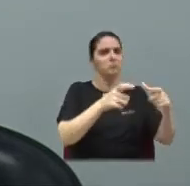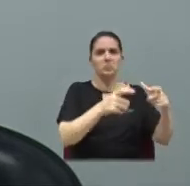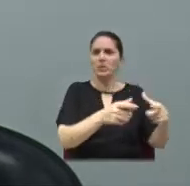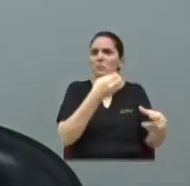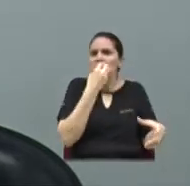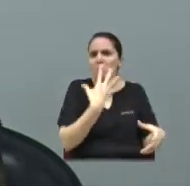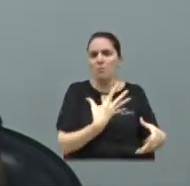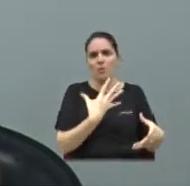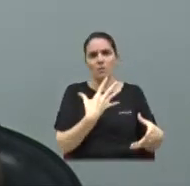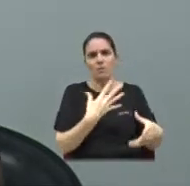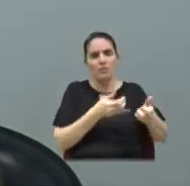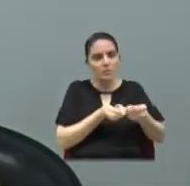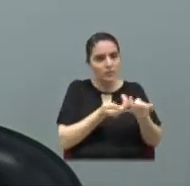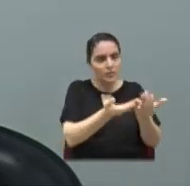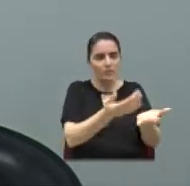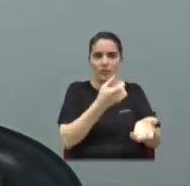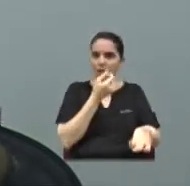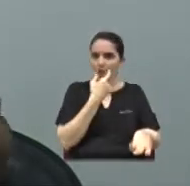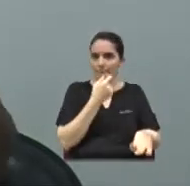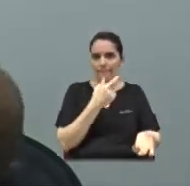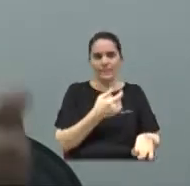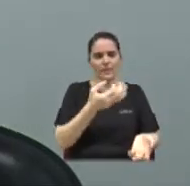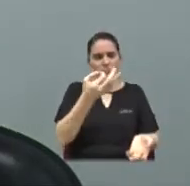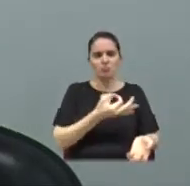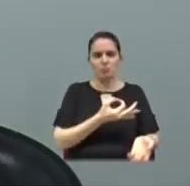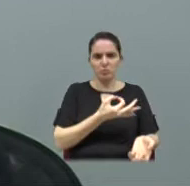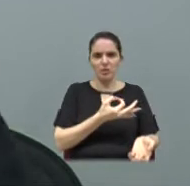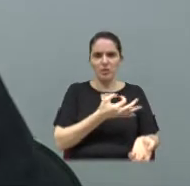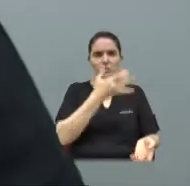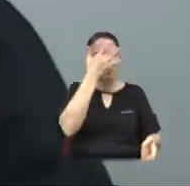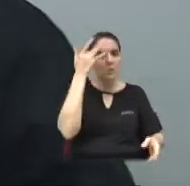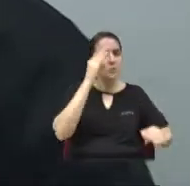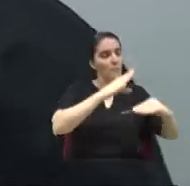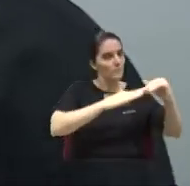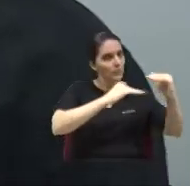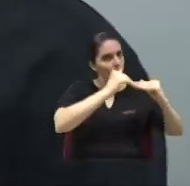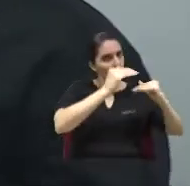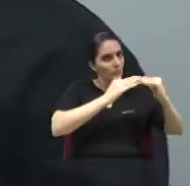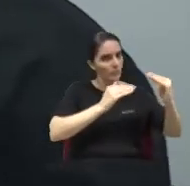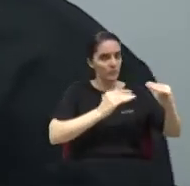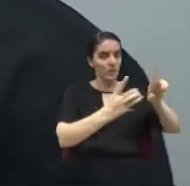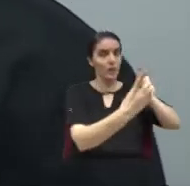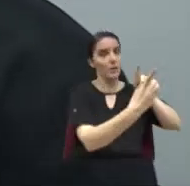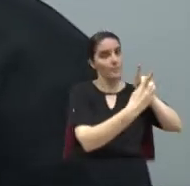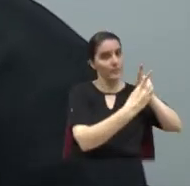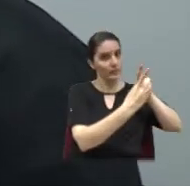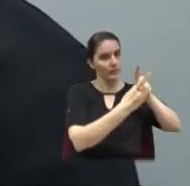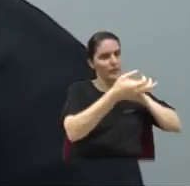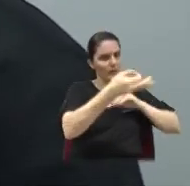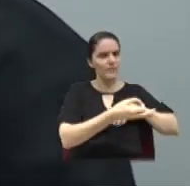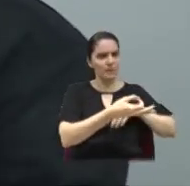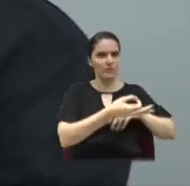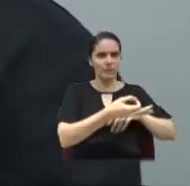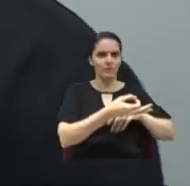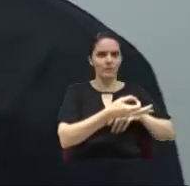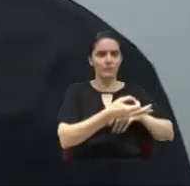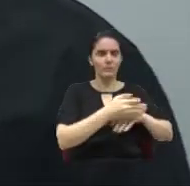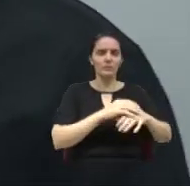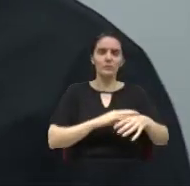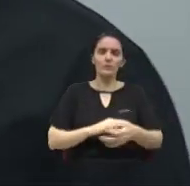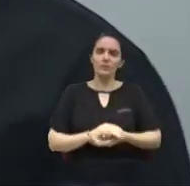acomodações, fornecimento de farmacêutico, profissionais para que desse um atendimento mais humano